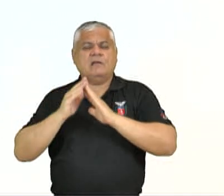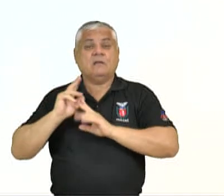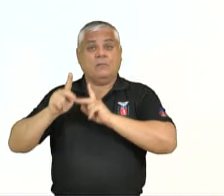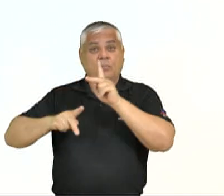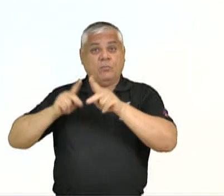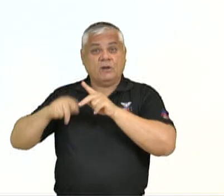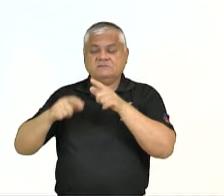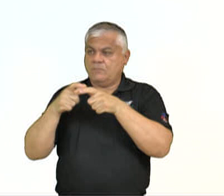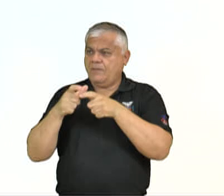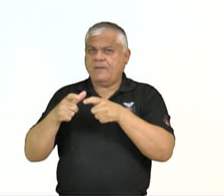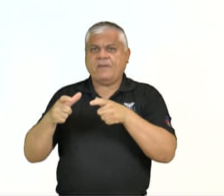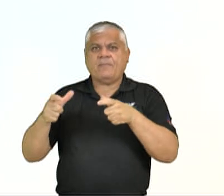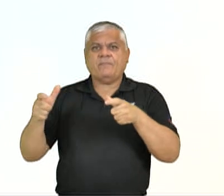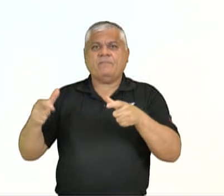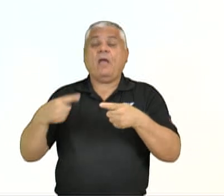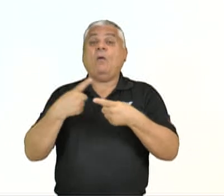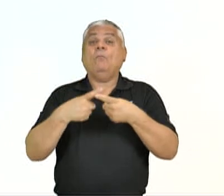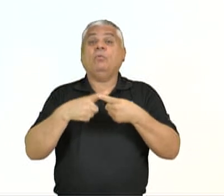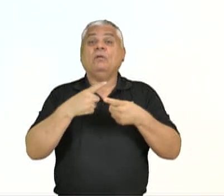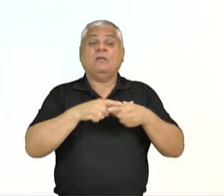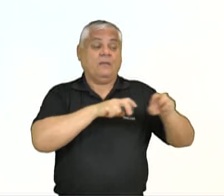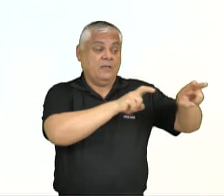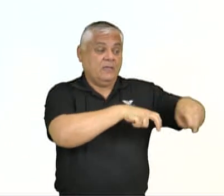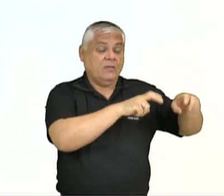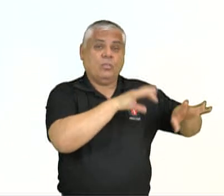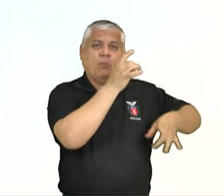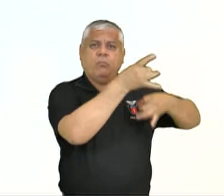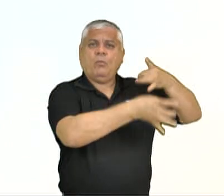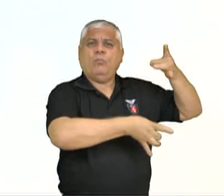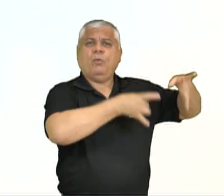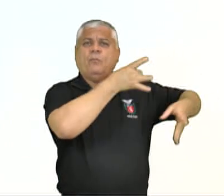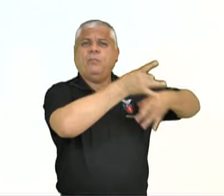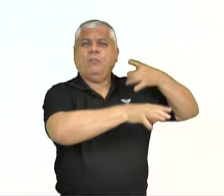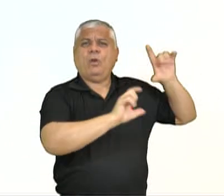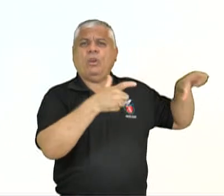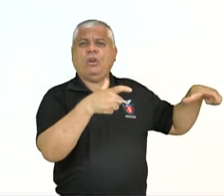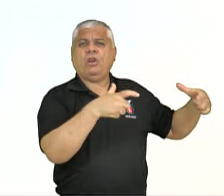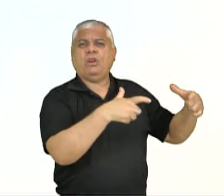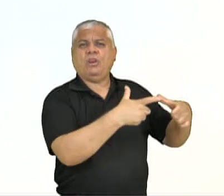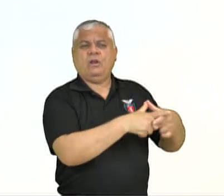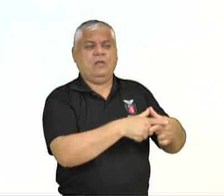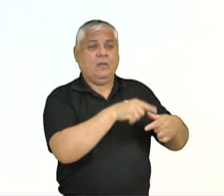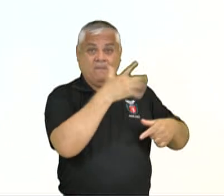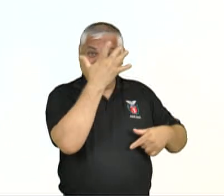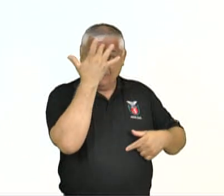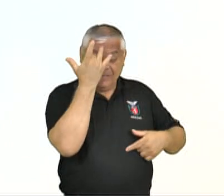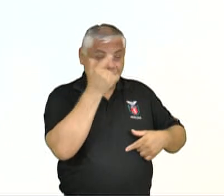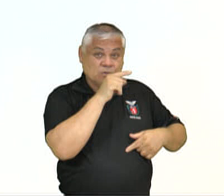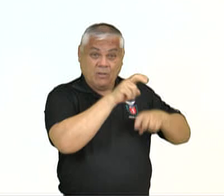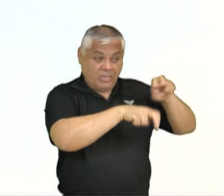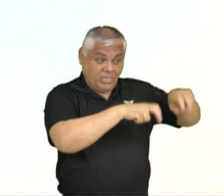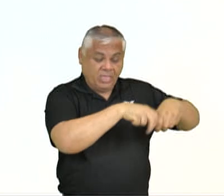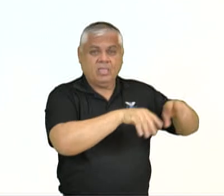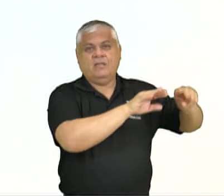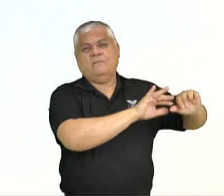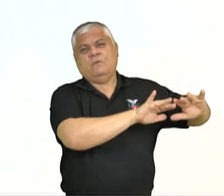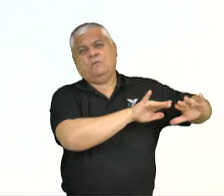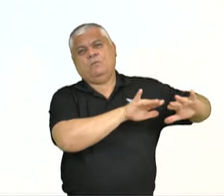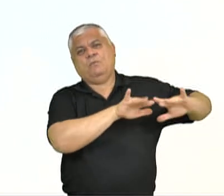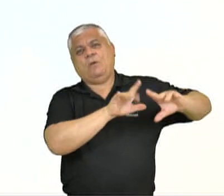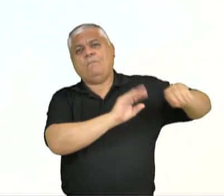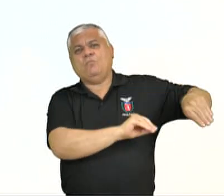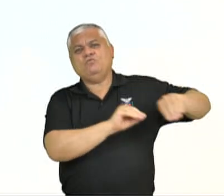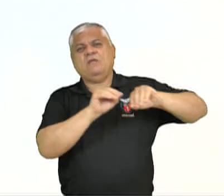urbana aumenta ao passo que a população rural decresce, diminui, né? Como pode ser observado no gráfico.